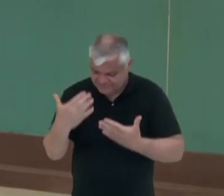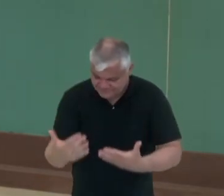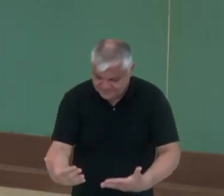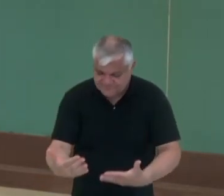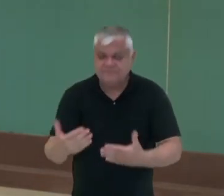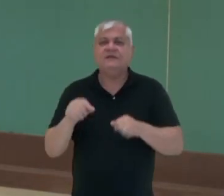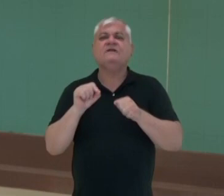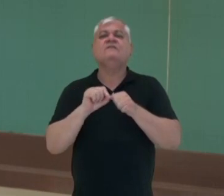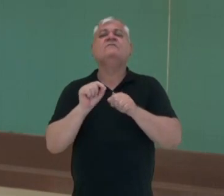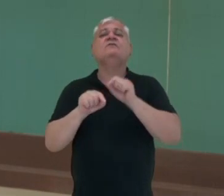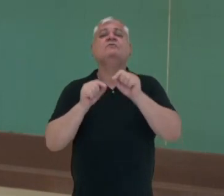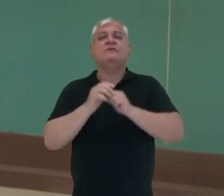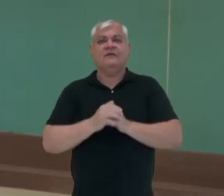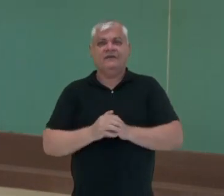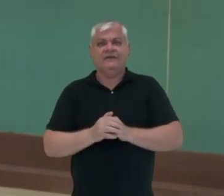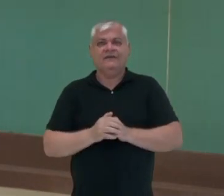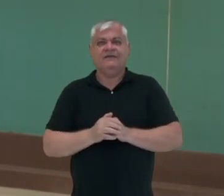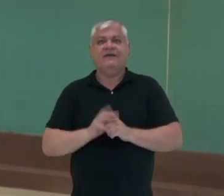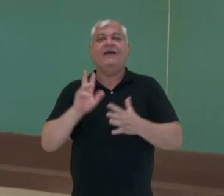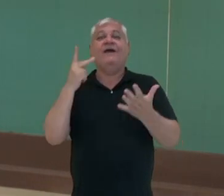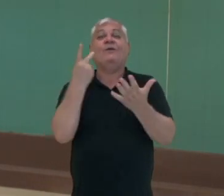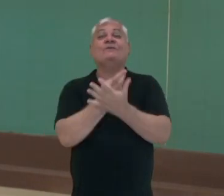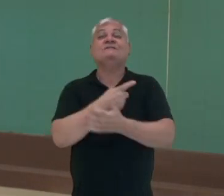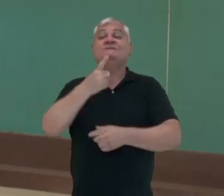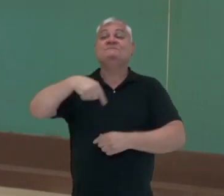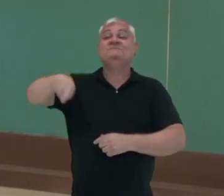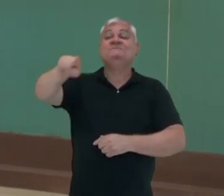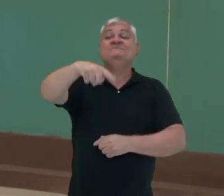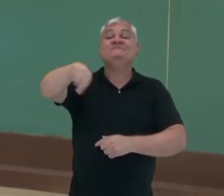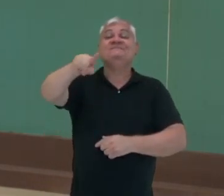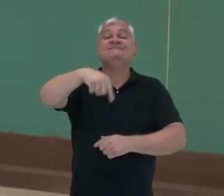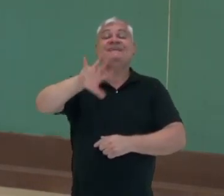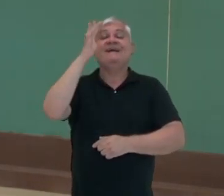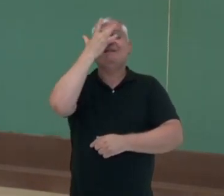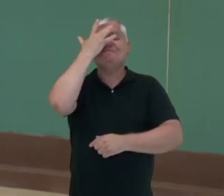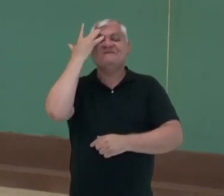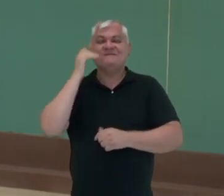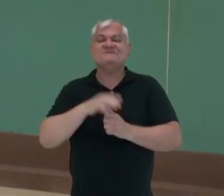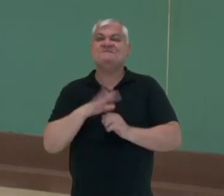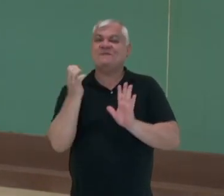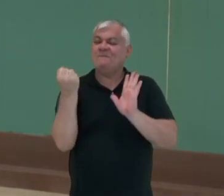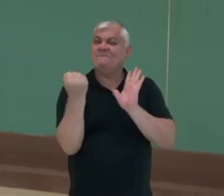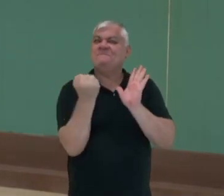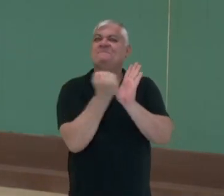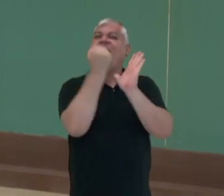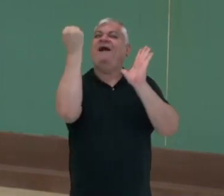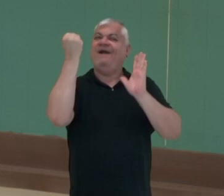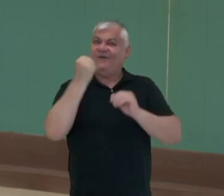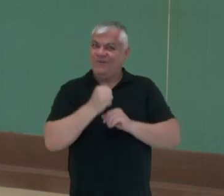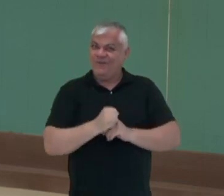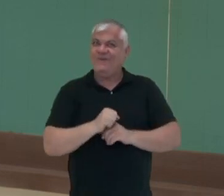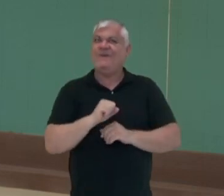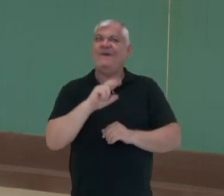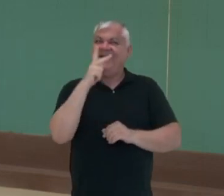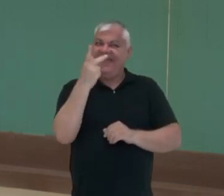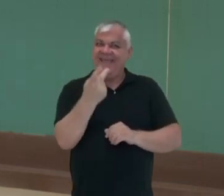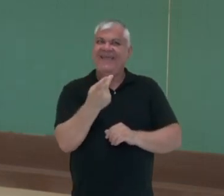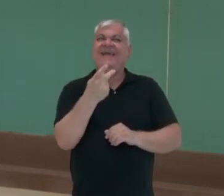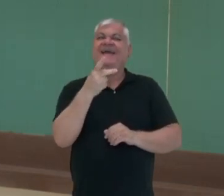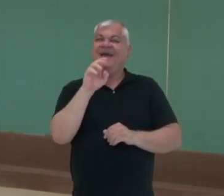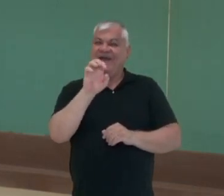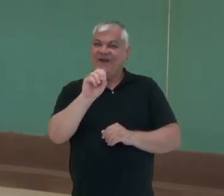fez? Ele fez com que a performance acontecesse através das pessoas. Isso se torna um marco inicial do happening, e o happening começa a ser utilizado através disso